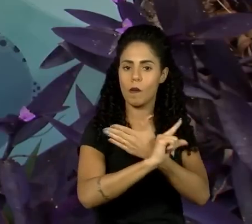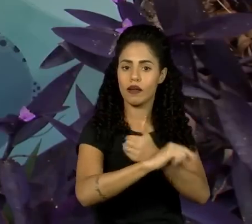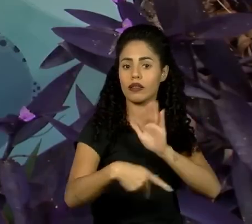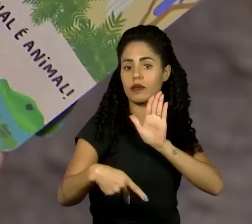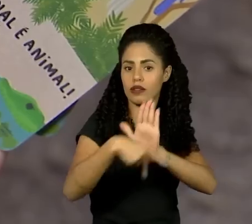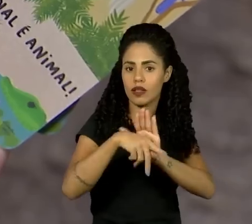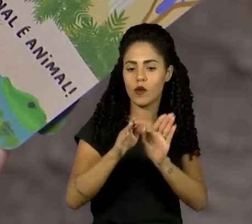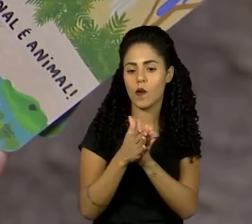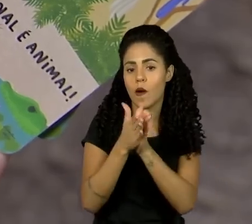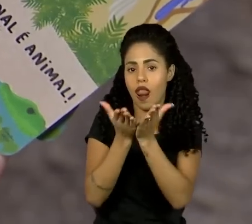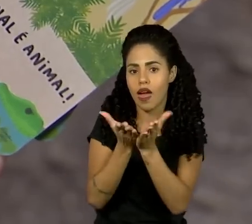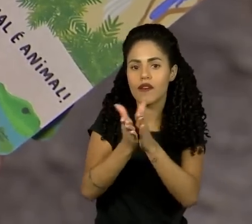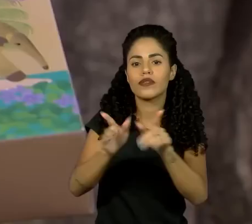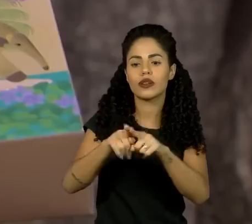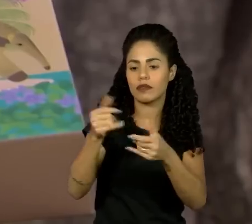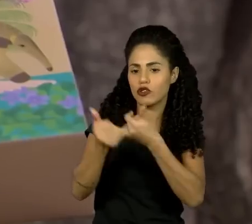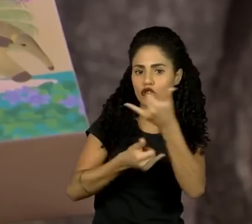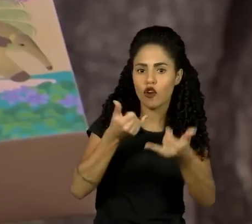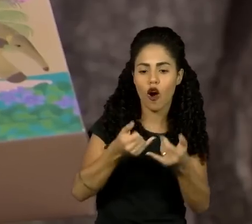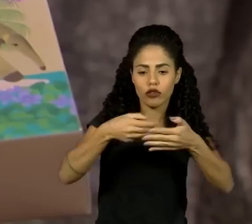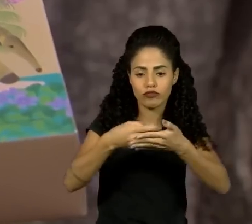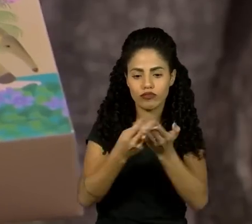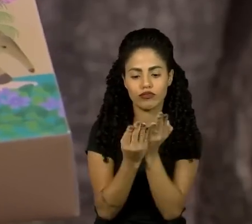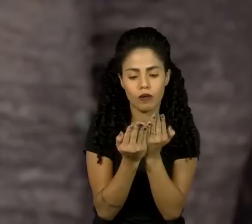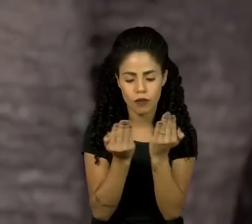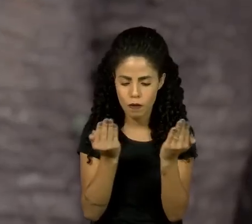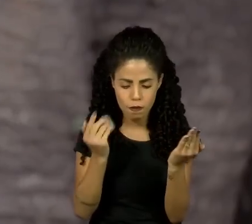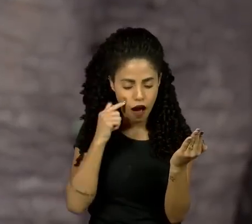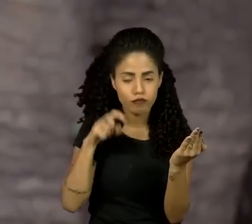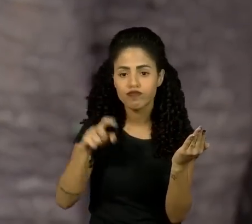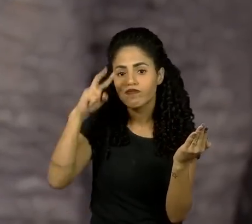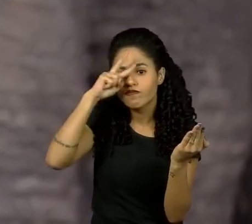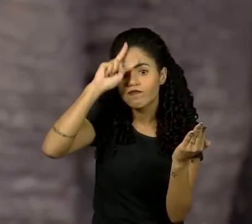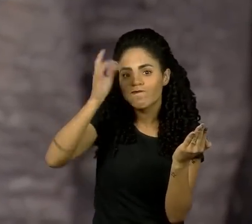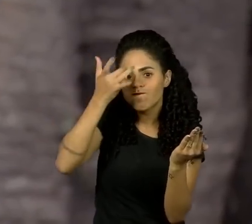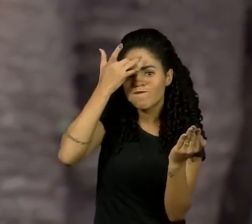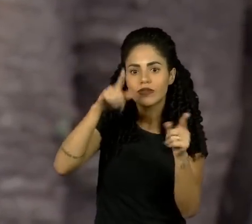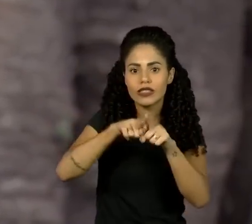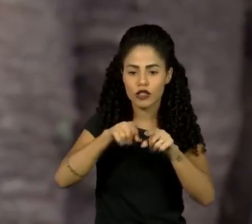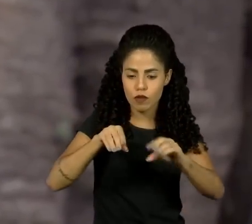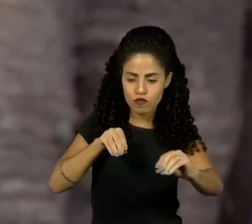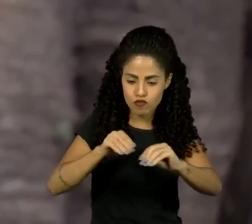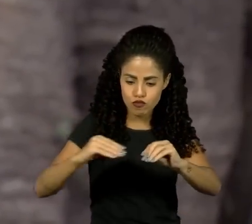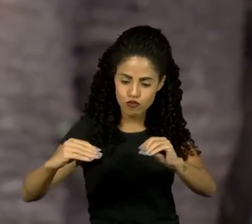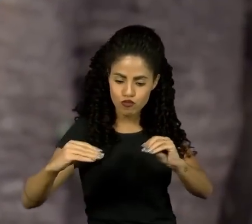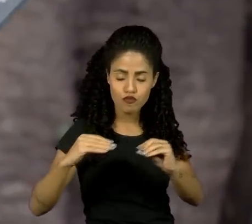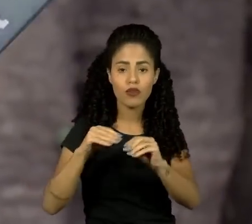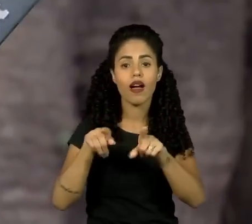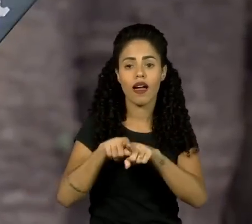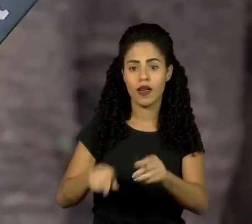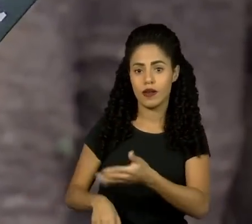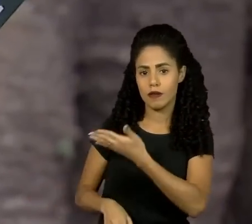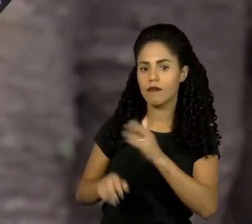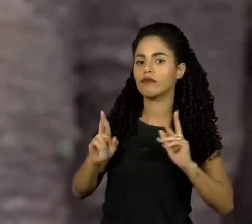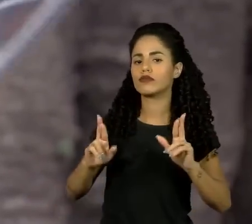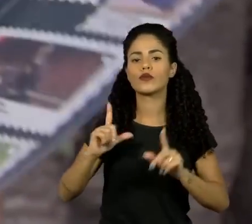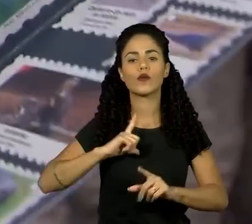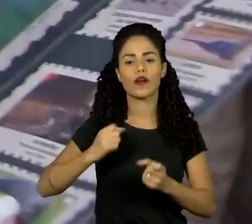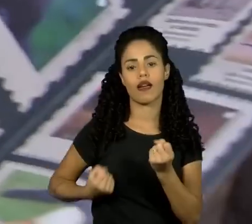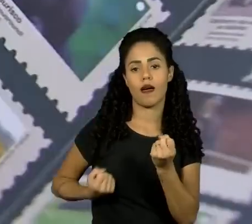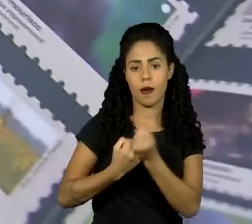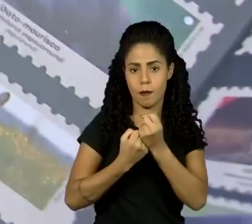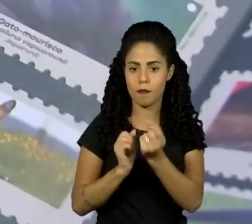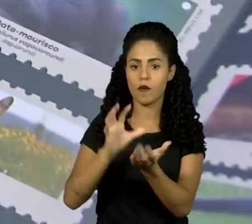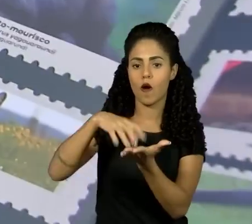reúne livros, jogos de memória e quebra-cabeças. A iniciativa é do projeto Xalana Esperança, com o apoio das